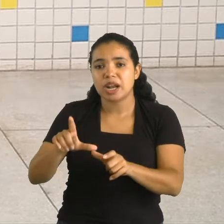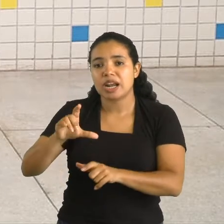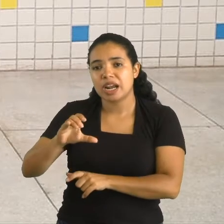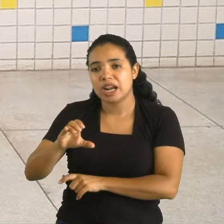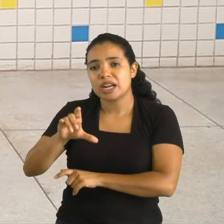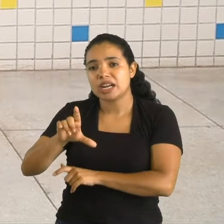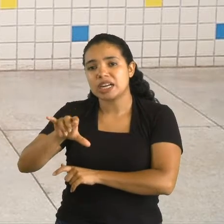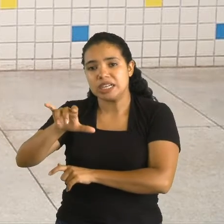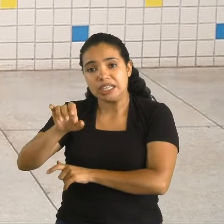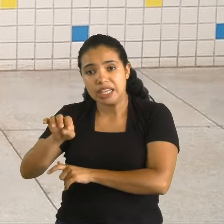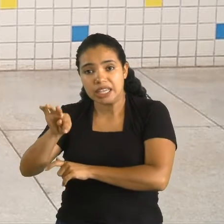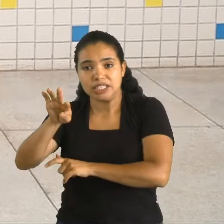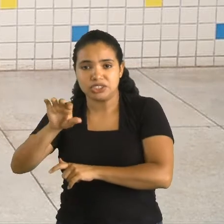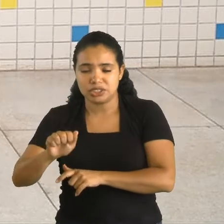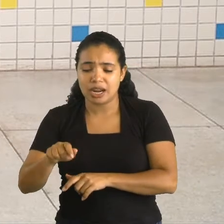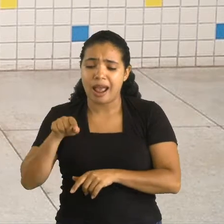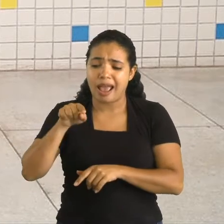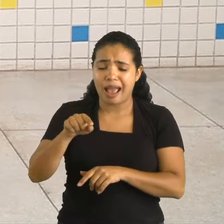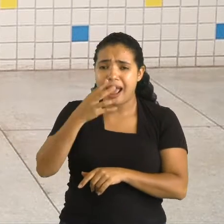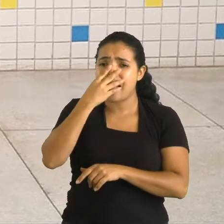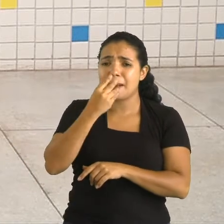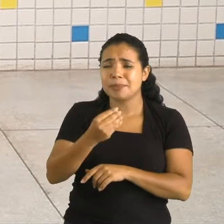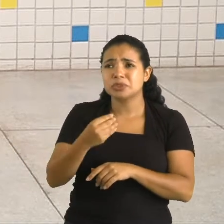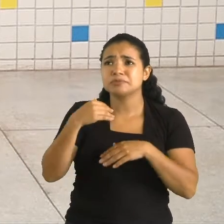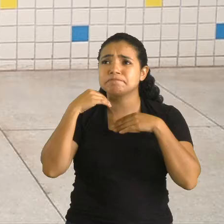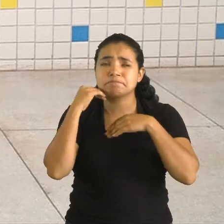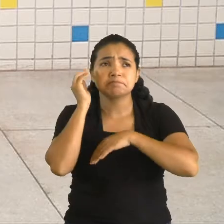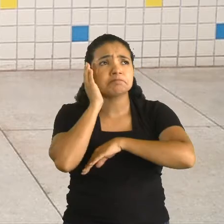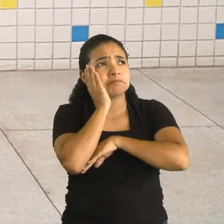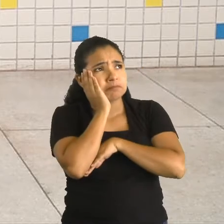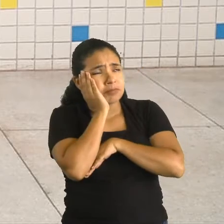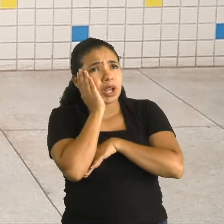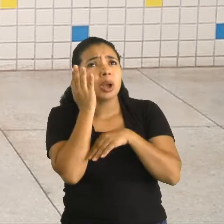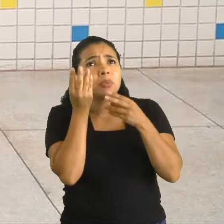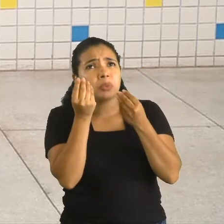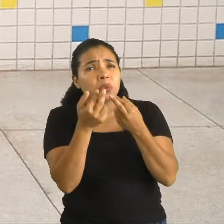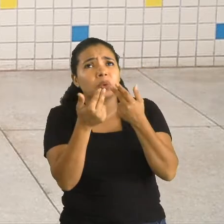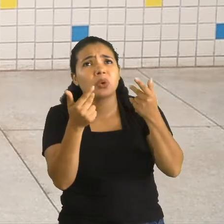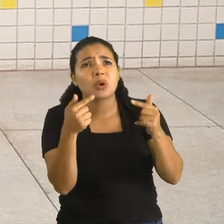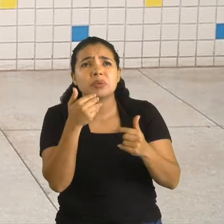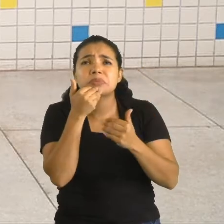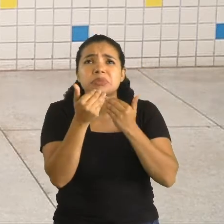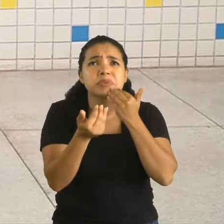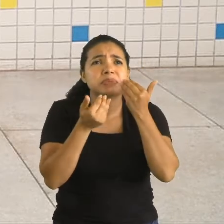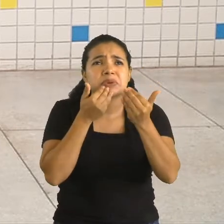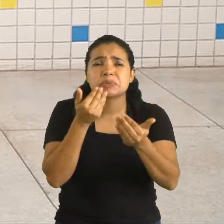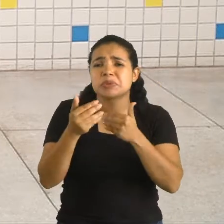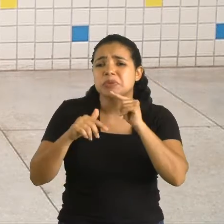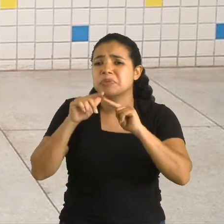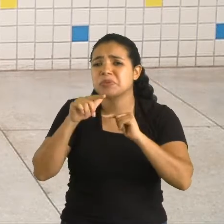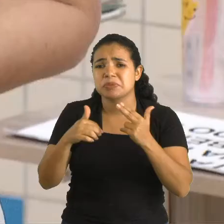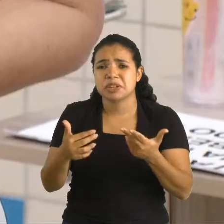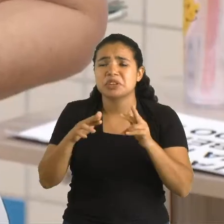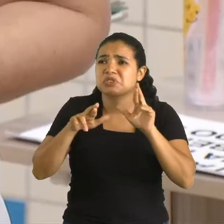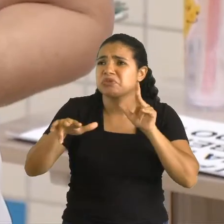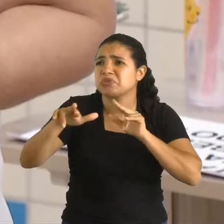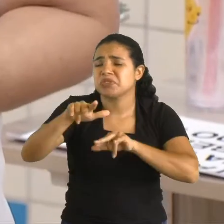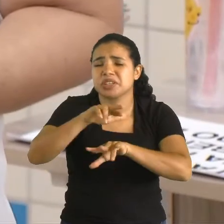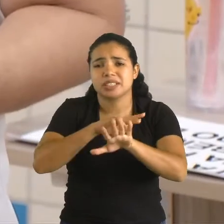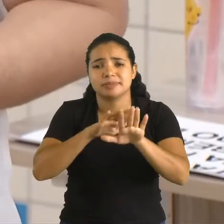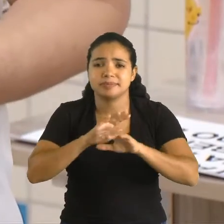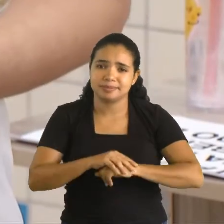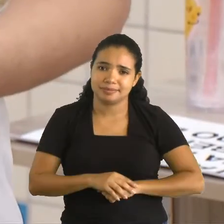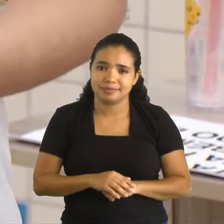E aí ela ficava assim, o que eu vou fazer? É tanto pedido. Vamos à nossa maleta mágica, a nossa segunda